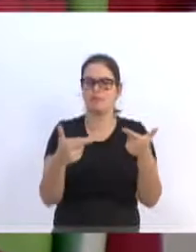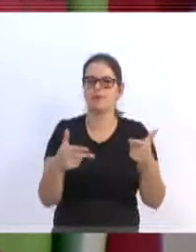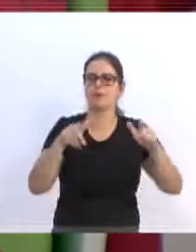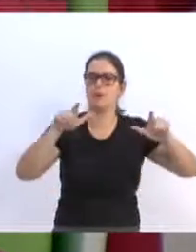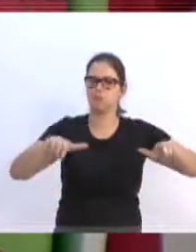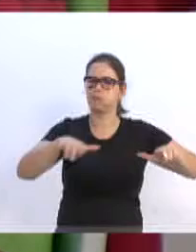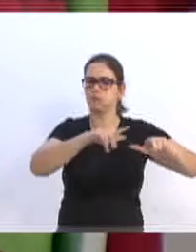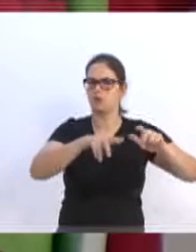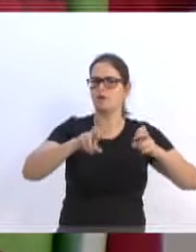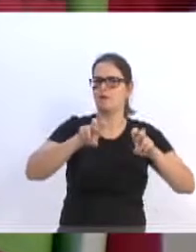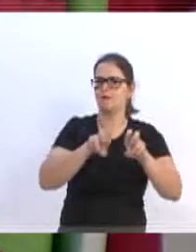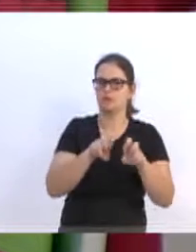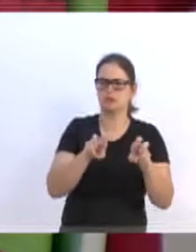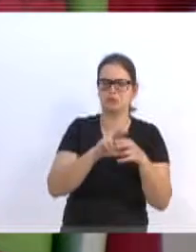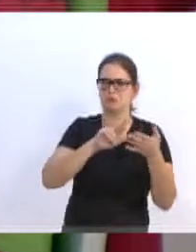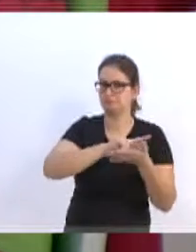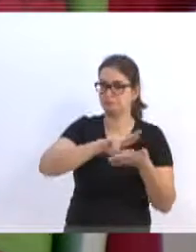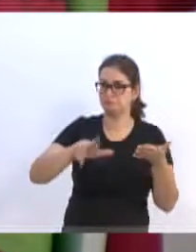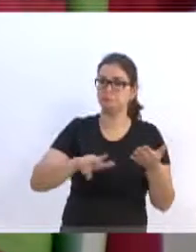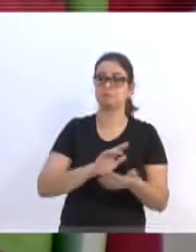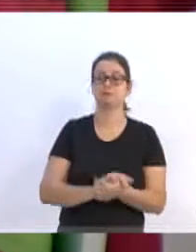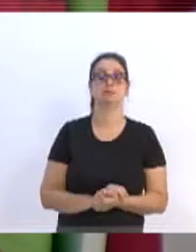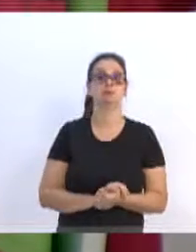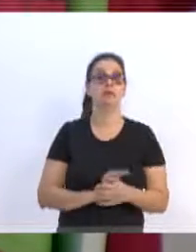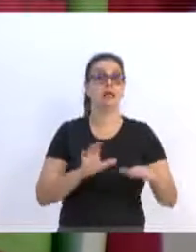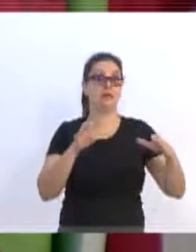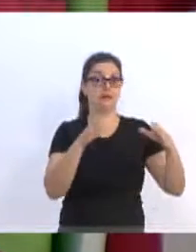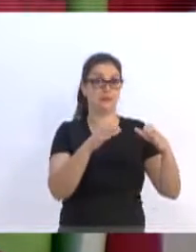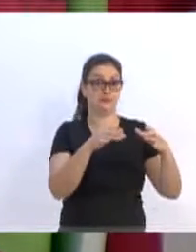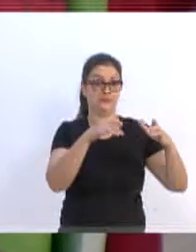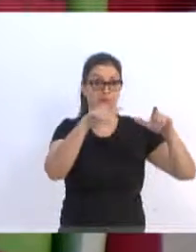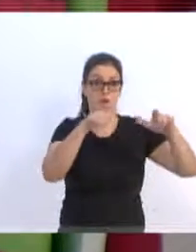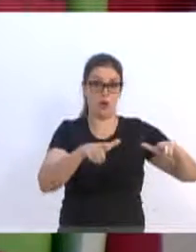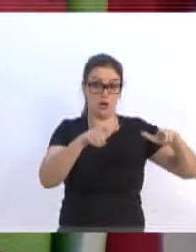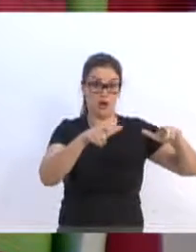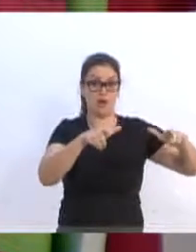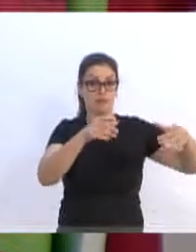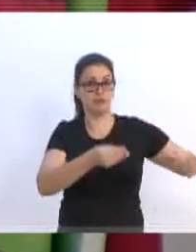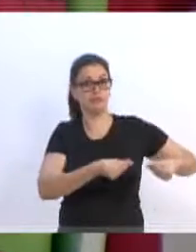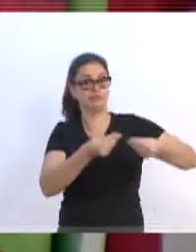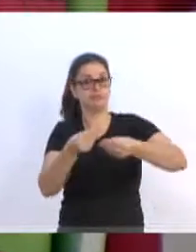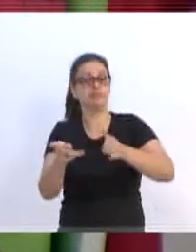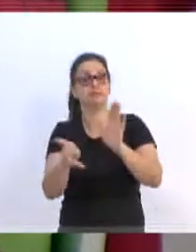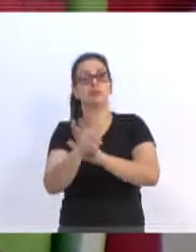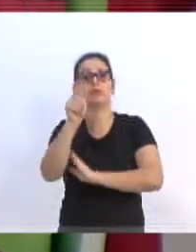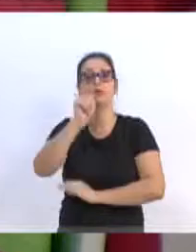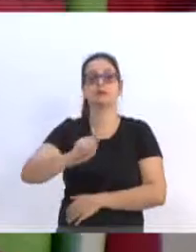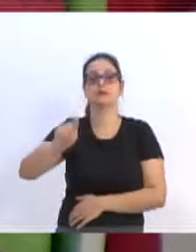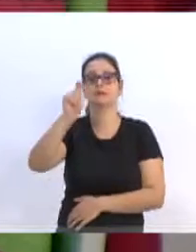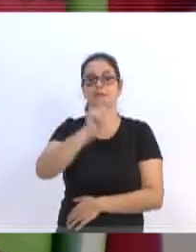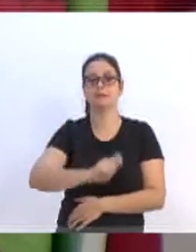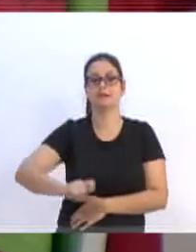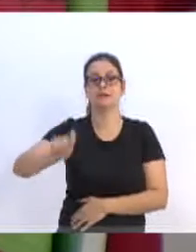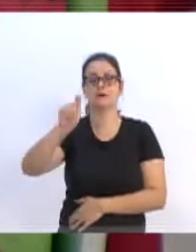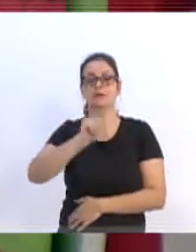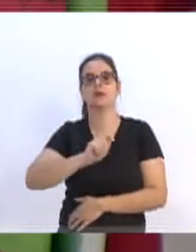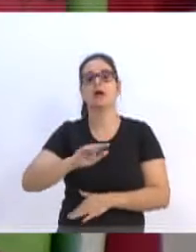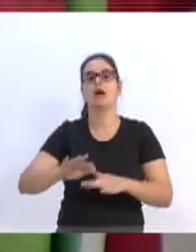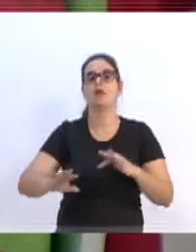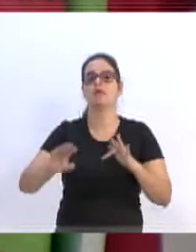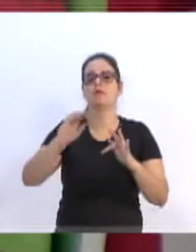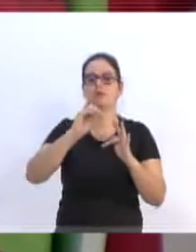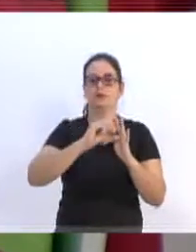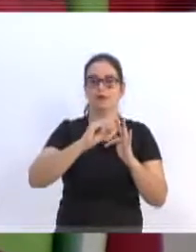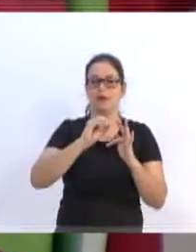coisa parecida e essa série agora foi doada para a associação de moradores da fortaleza alta só que está acontecendo